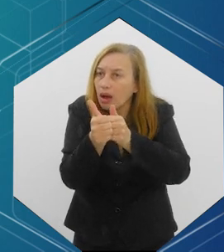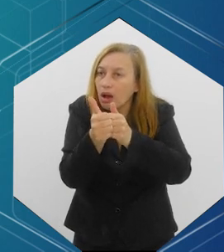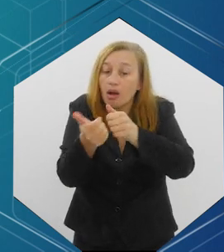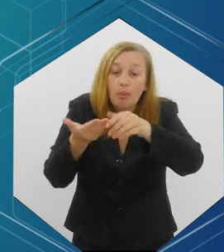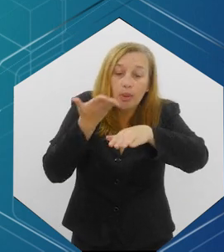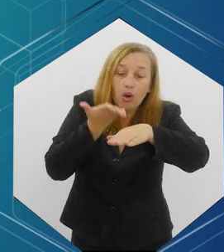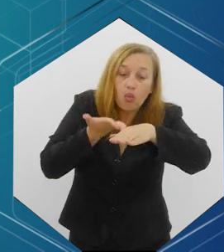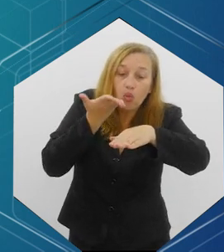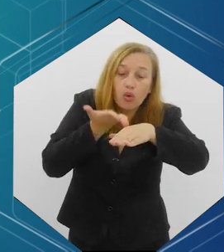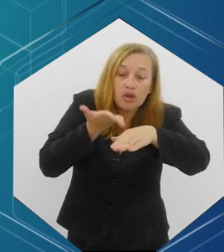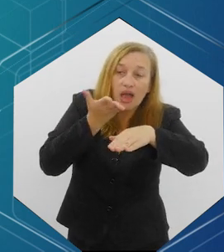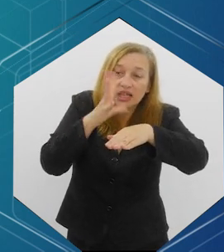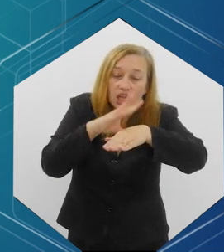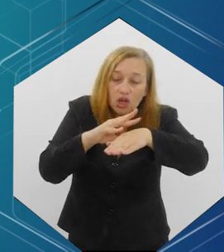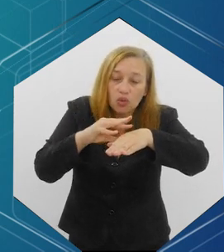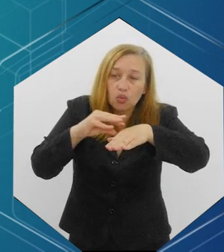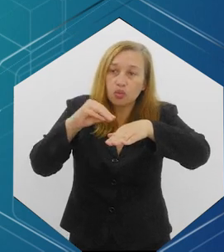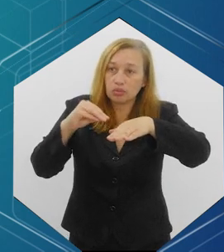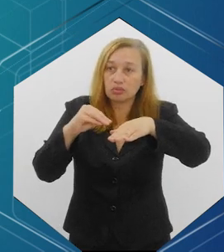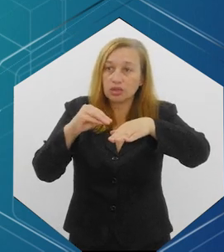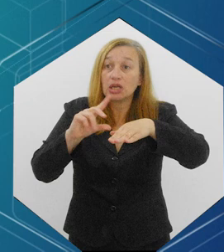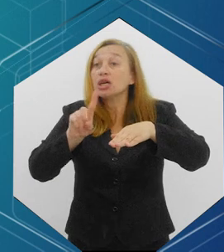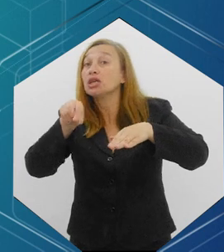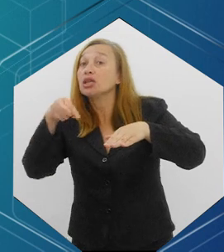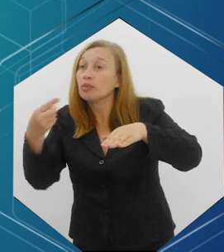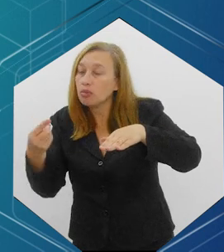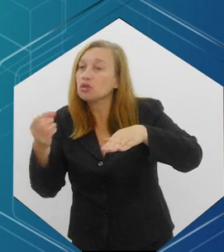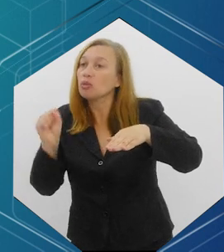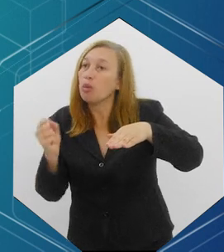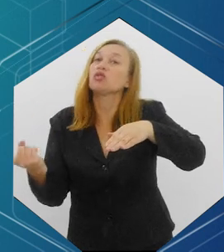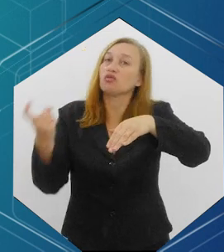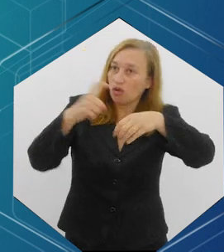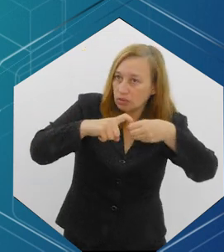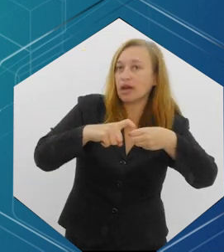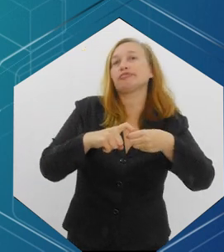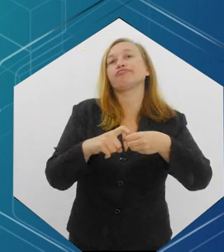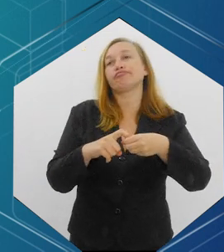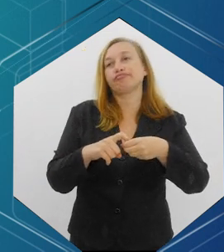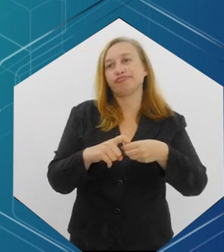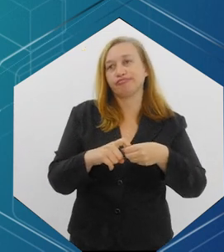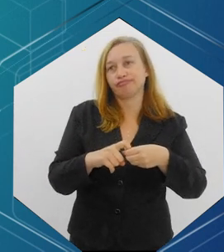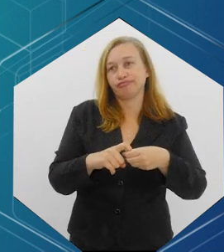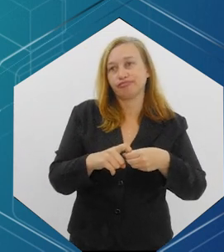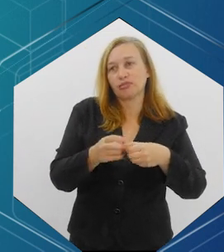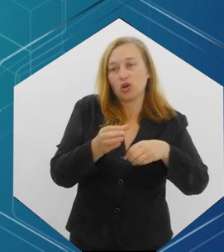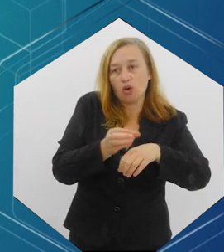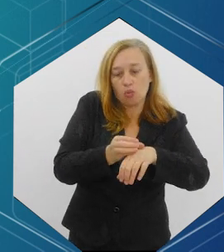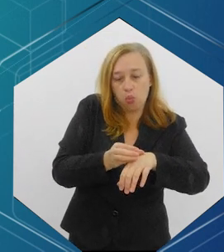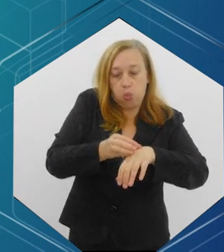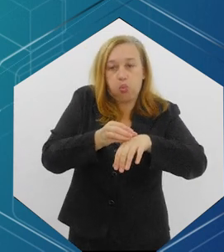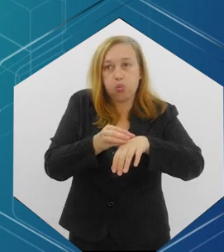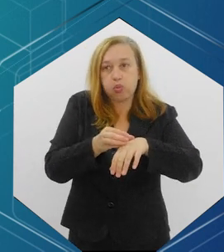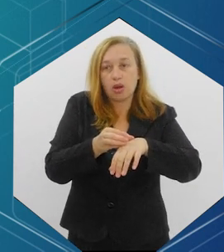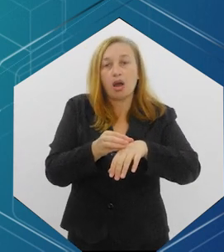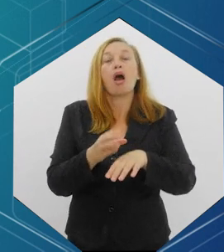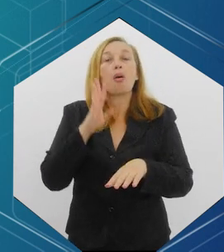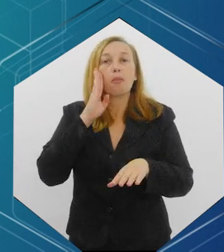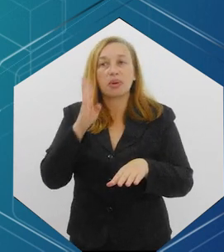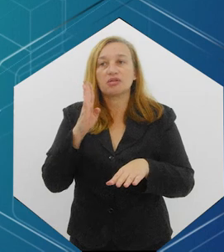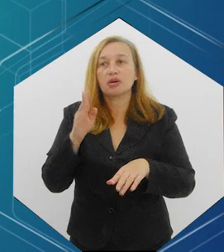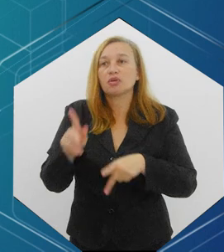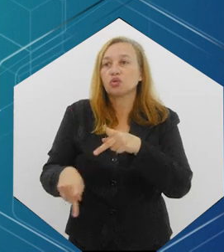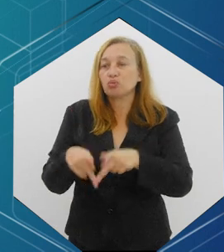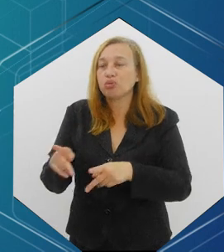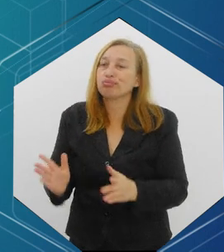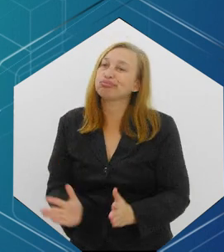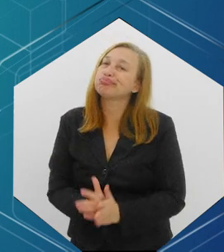acompanhar perenemente até que ela se feche e depois, porque ela pode reabrir, né?